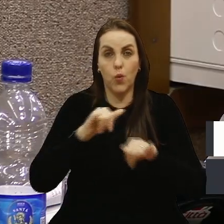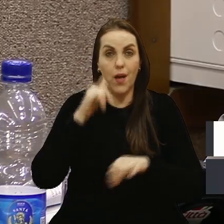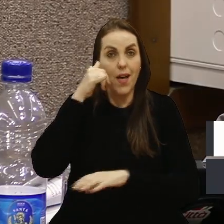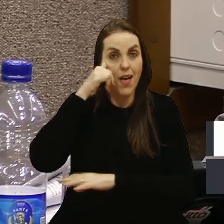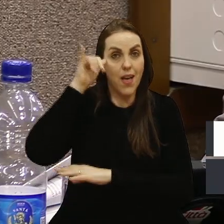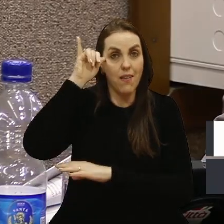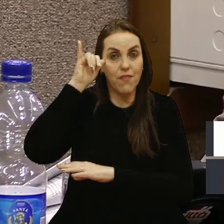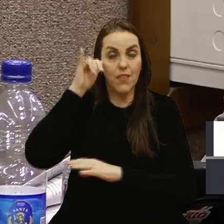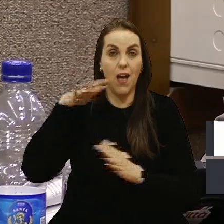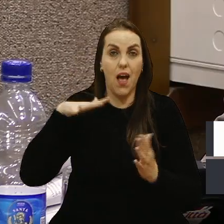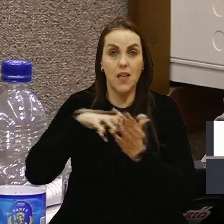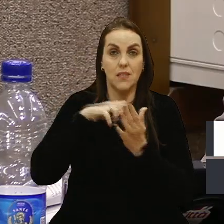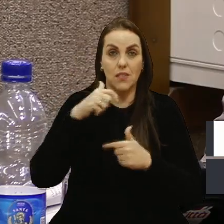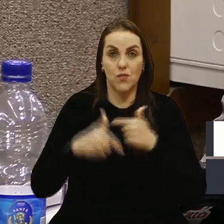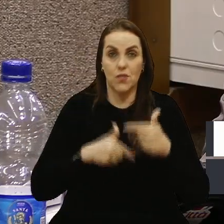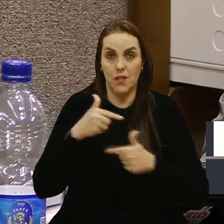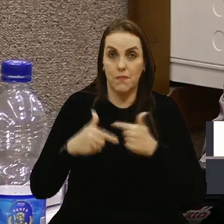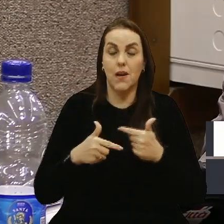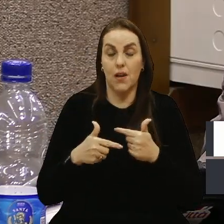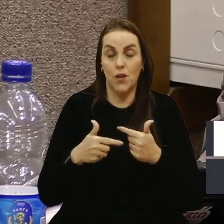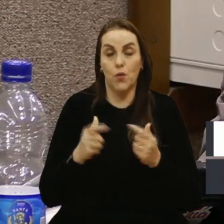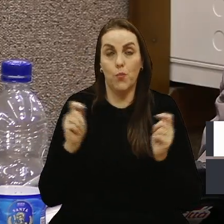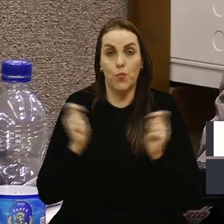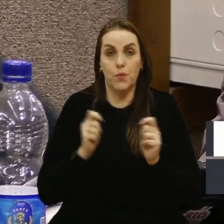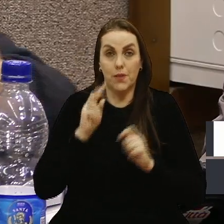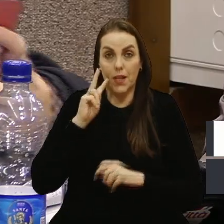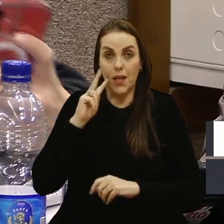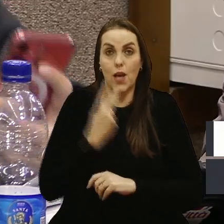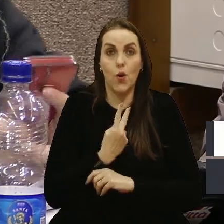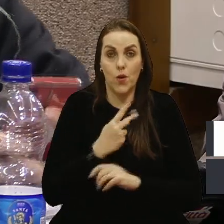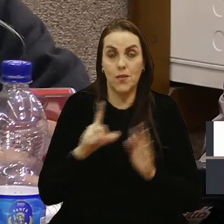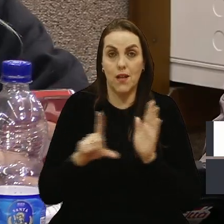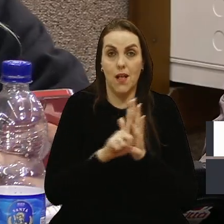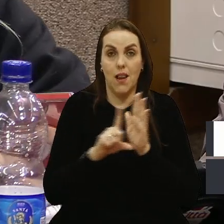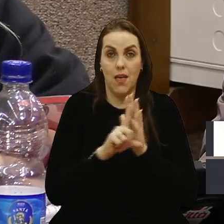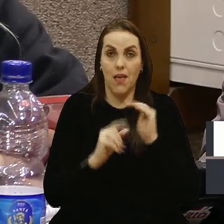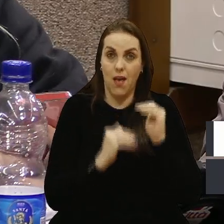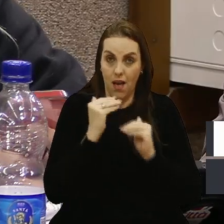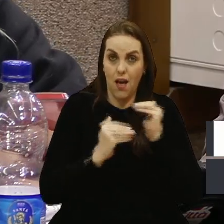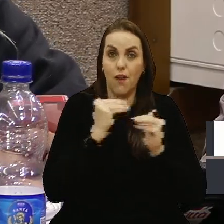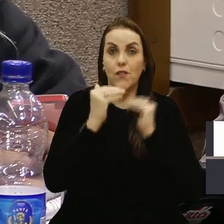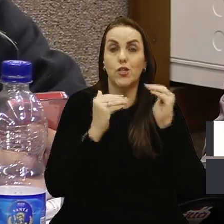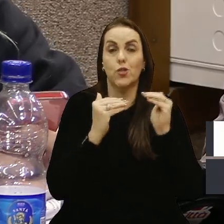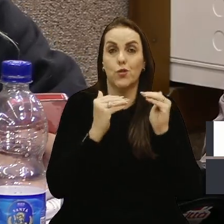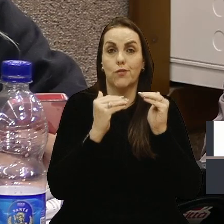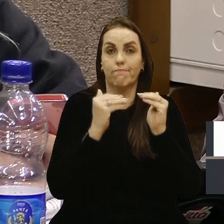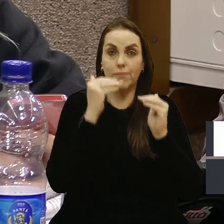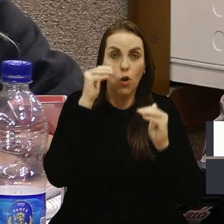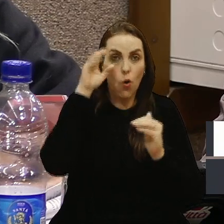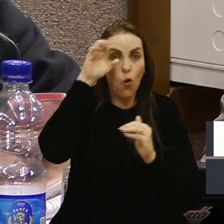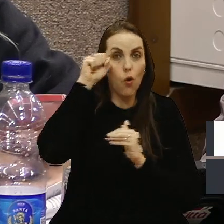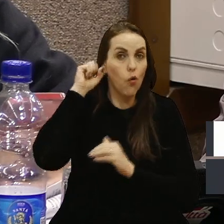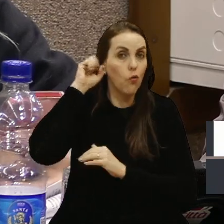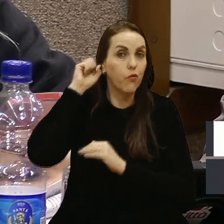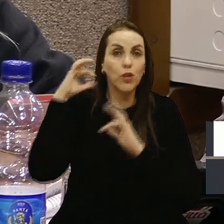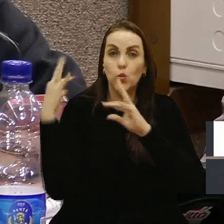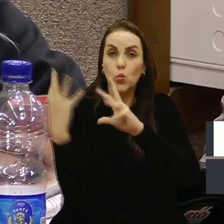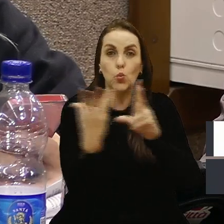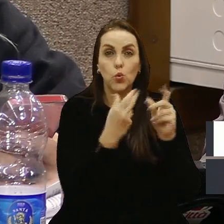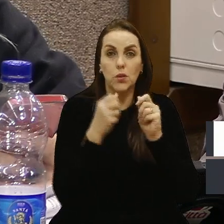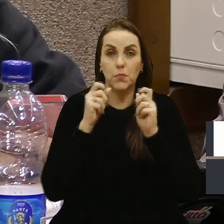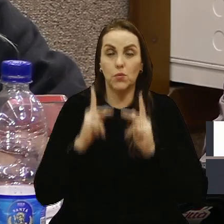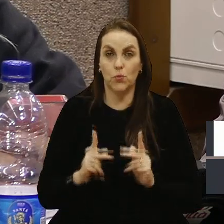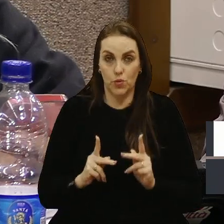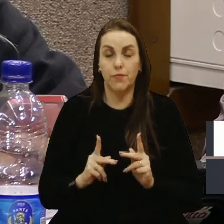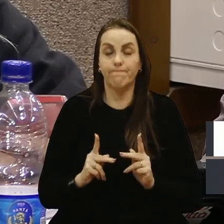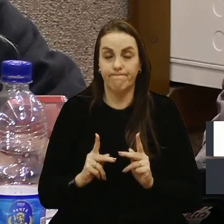mortes por acidente de trabalho, mas que nós possamos reconhecer que a legislação avançou, Cristiano. Com a oitiva das pessoas, que os trabalhadores do